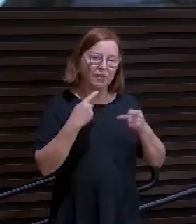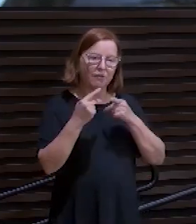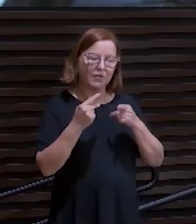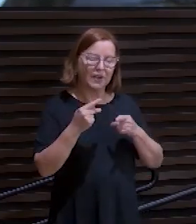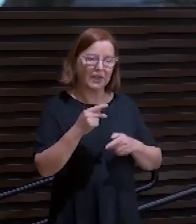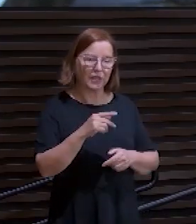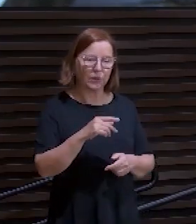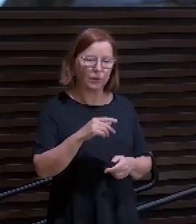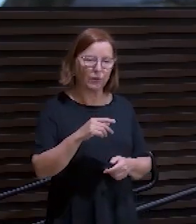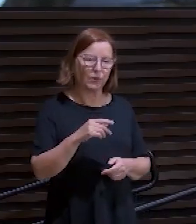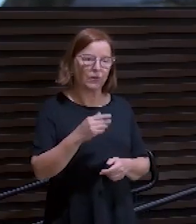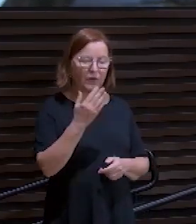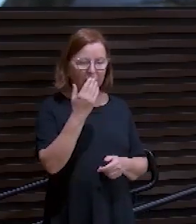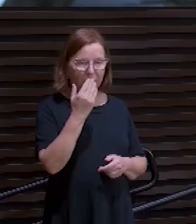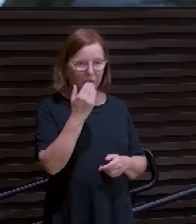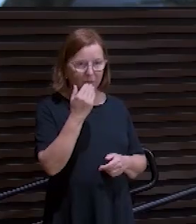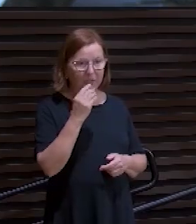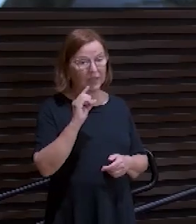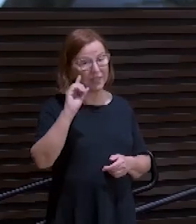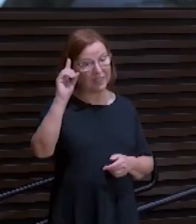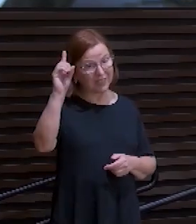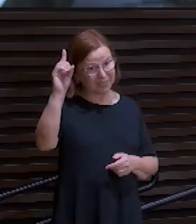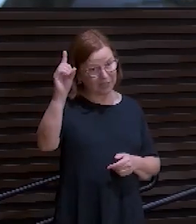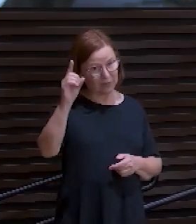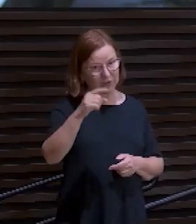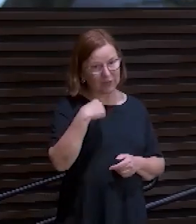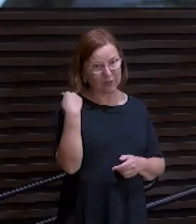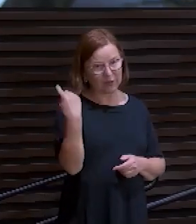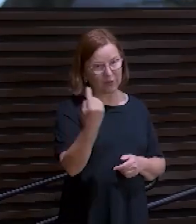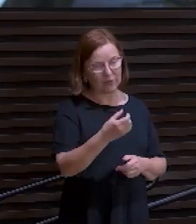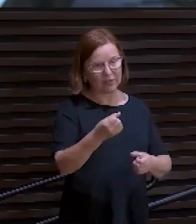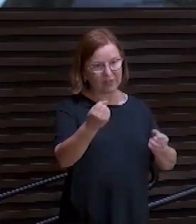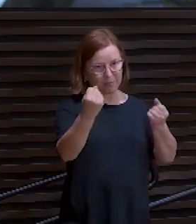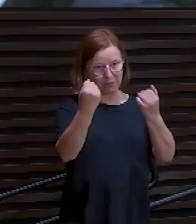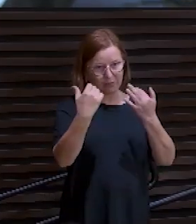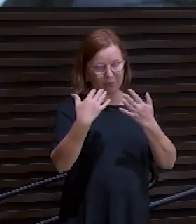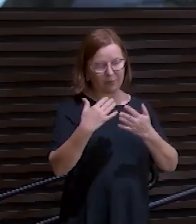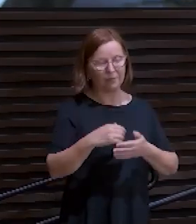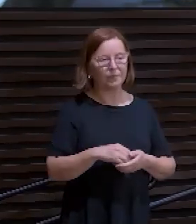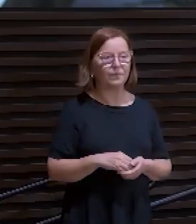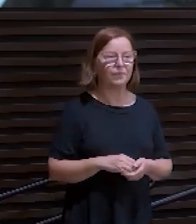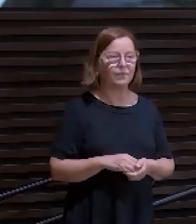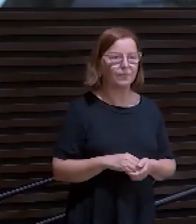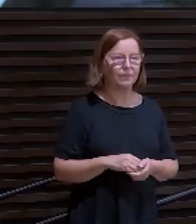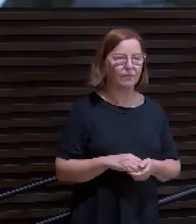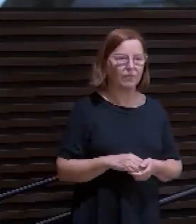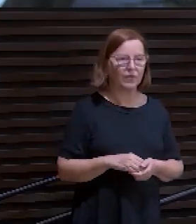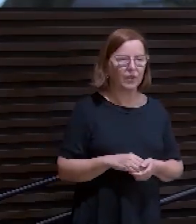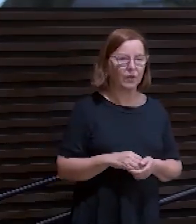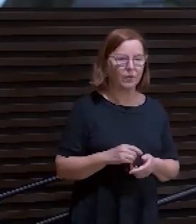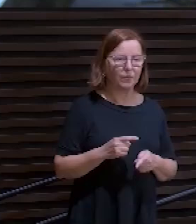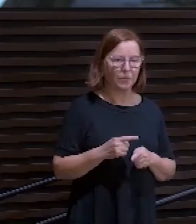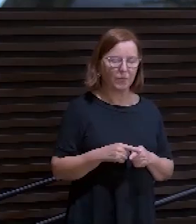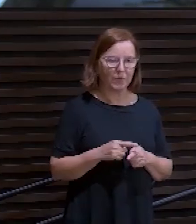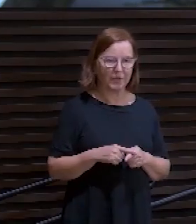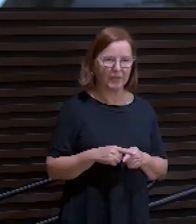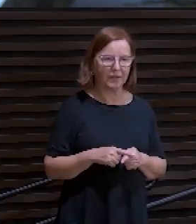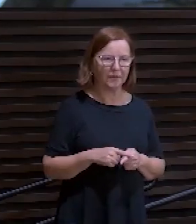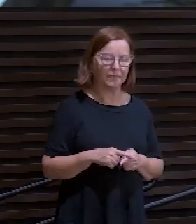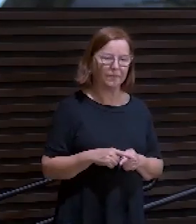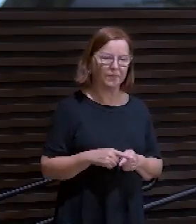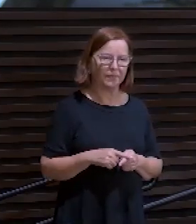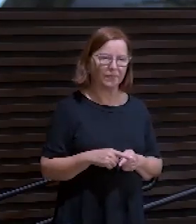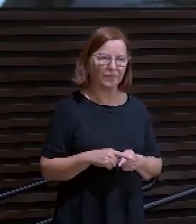eternidade. Porque os nossos filhos não sabem que é apenas o fruto do meu trabalho, mas é